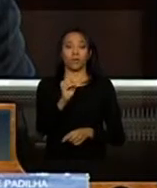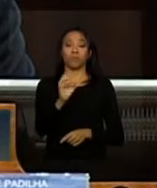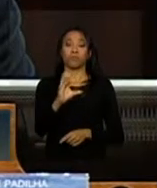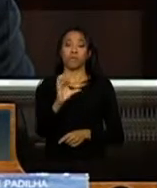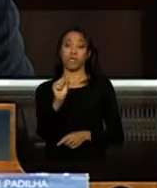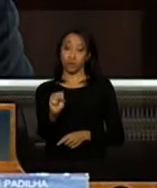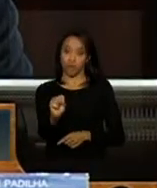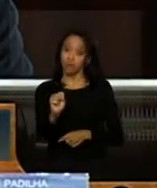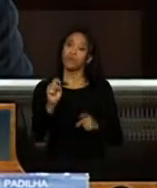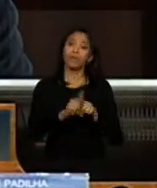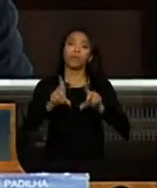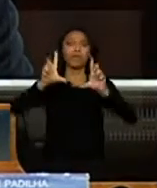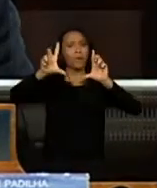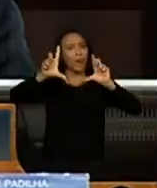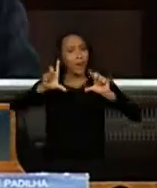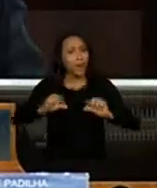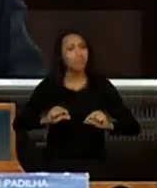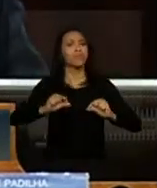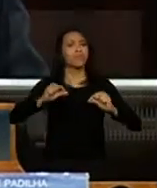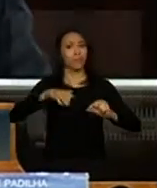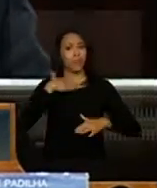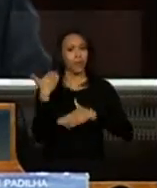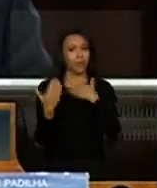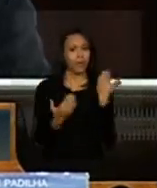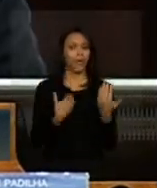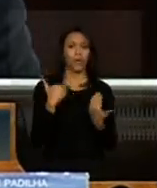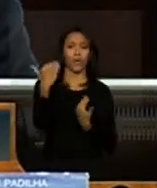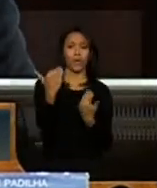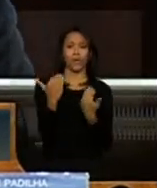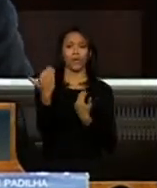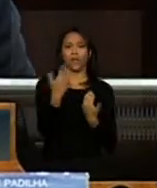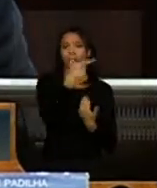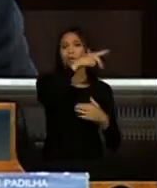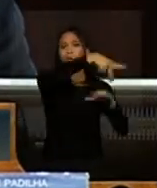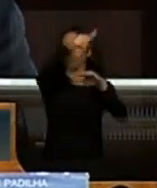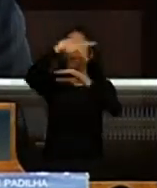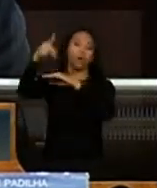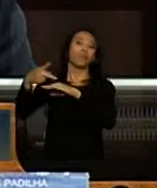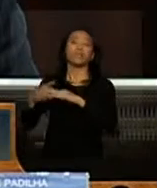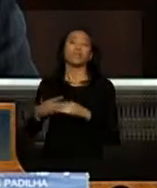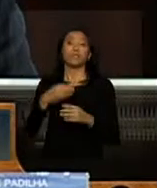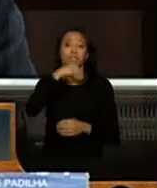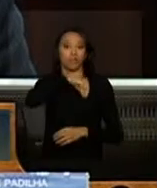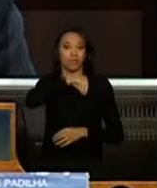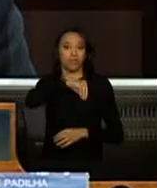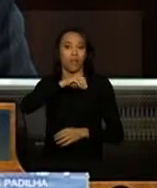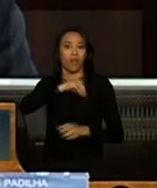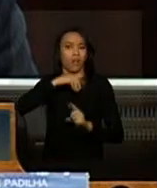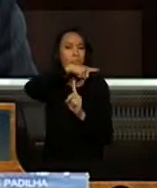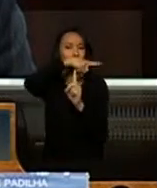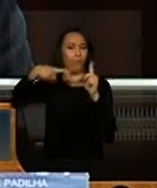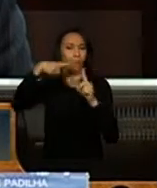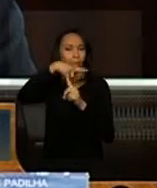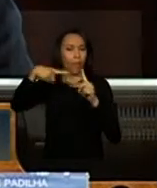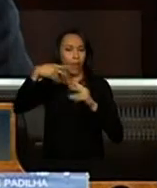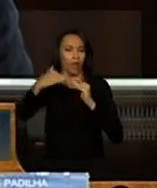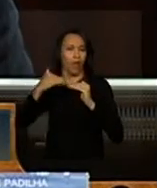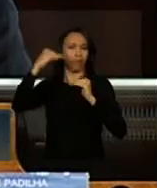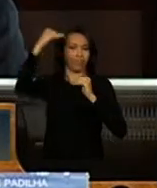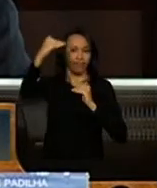teve uma taxa de redução maior do que os países de renda média alta. Essa é a